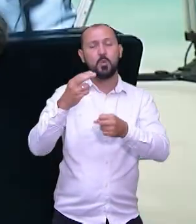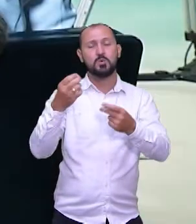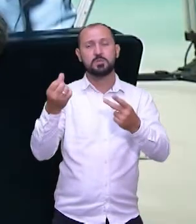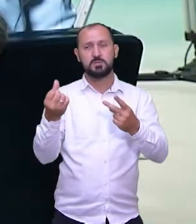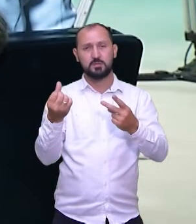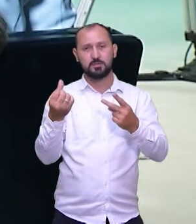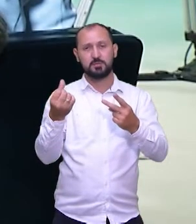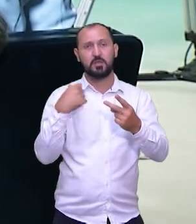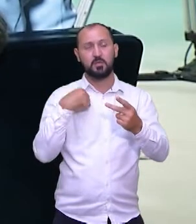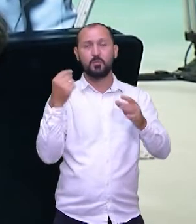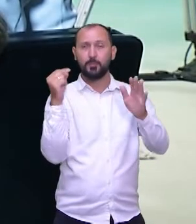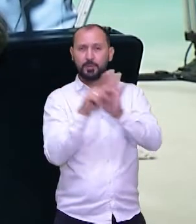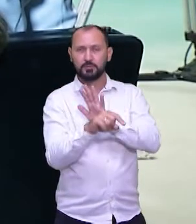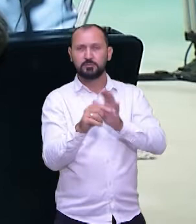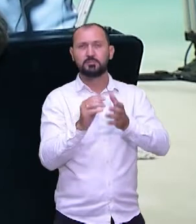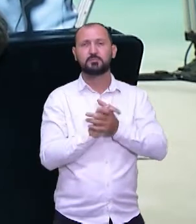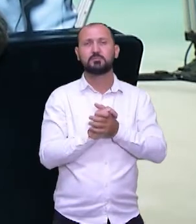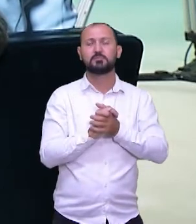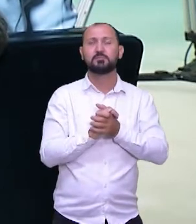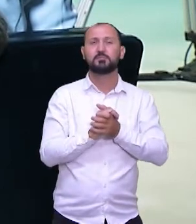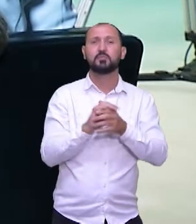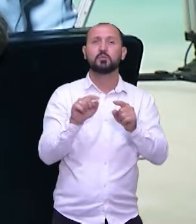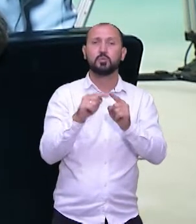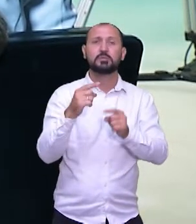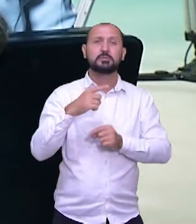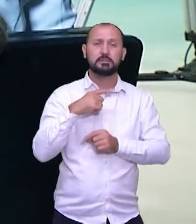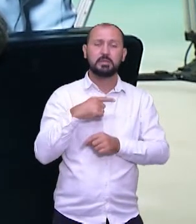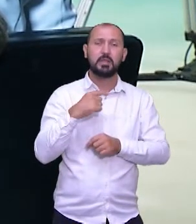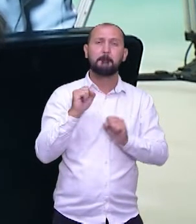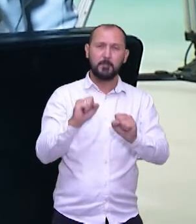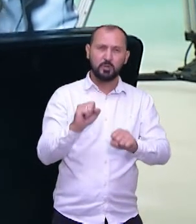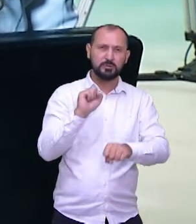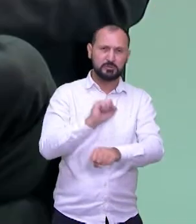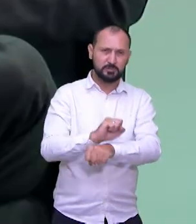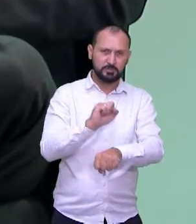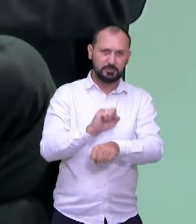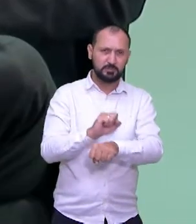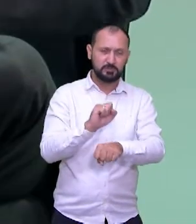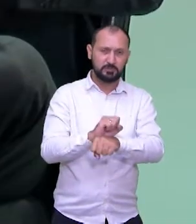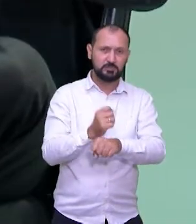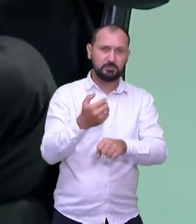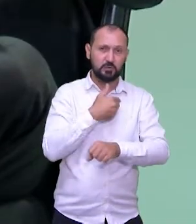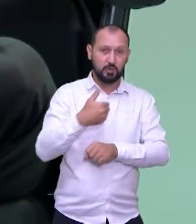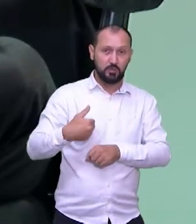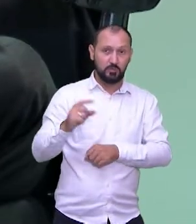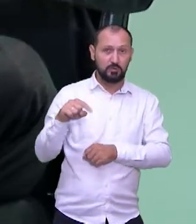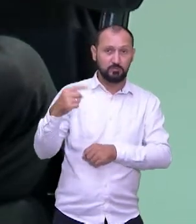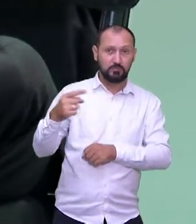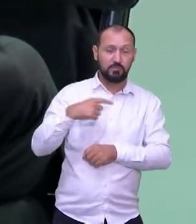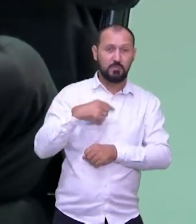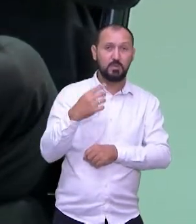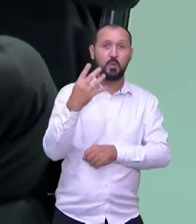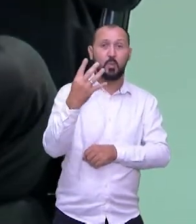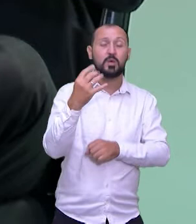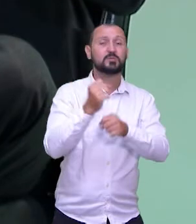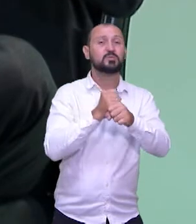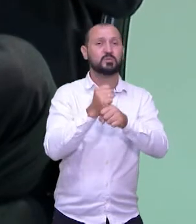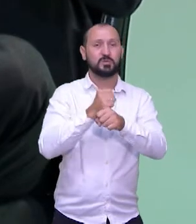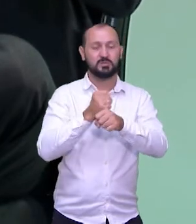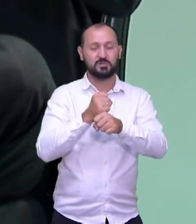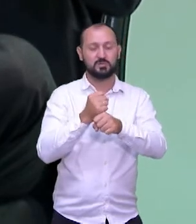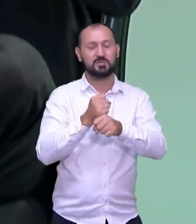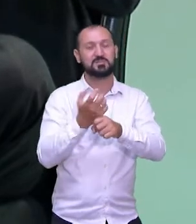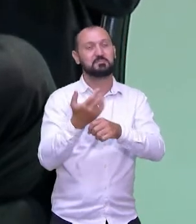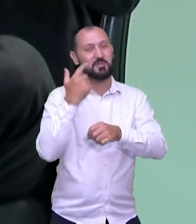6 anos. Aí a pergunta é o que faço. Nós temos esse tempo para esperar? O próximo governante, ele só tem 4 anos